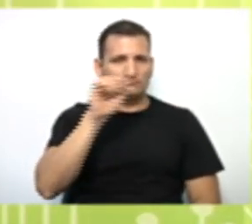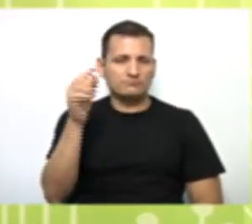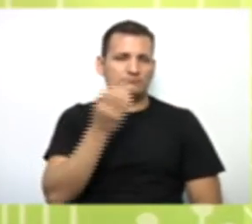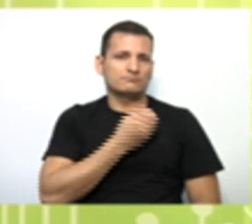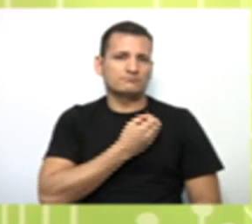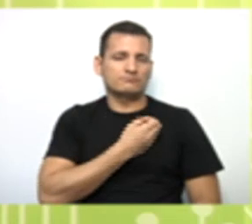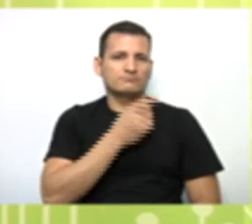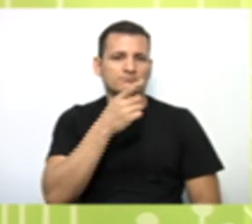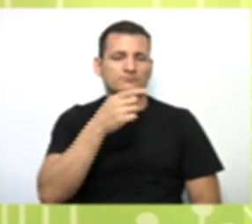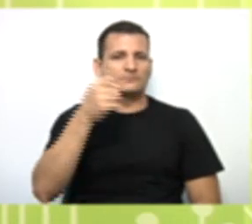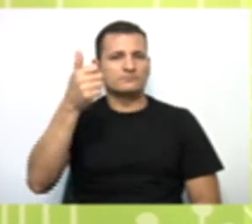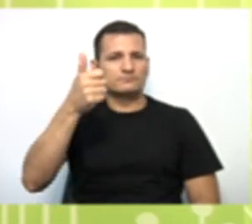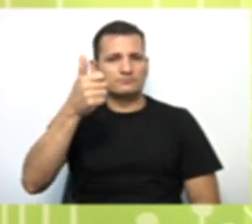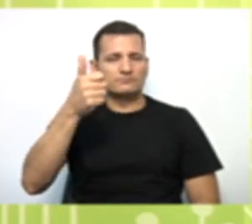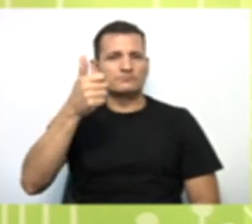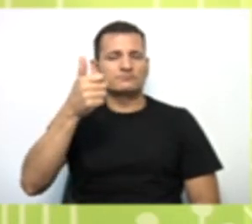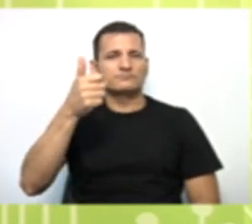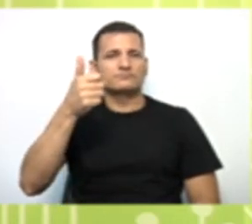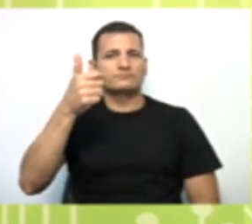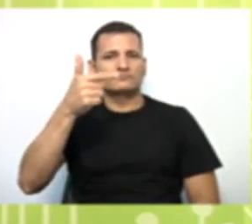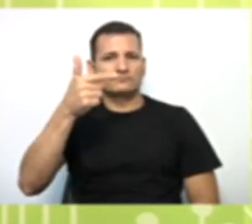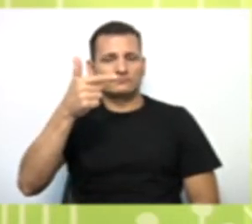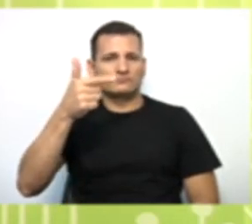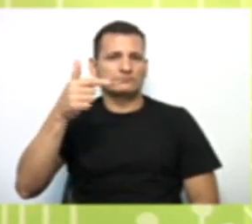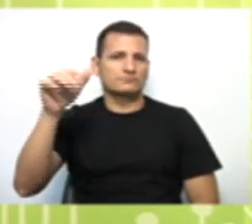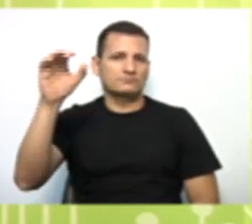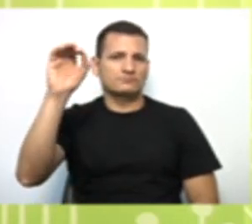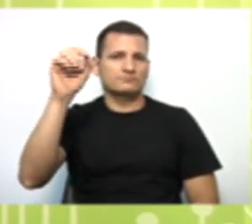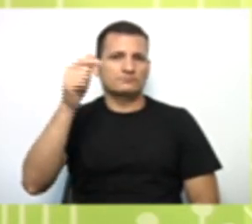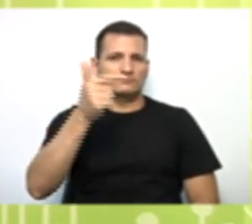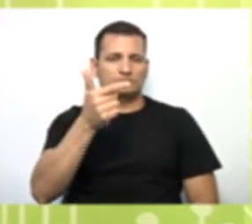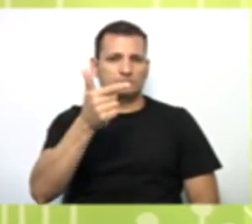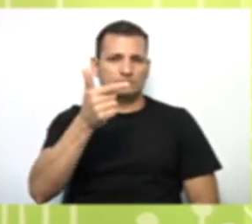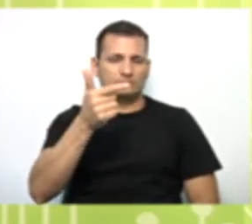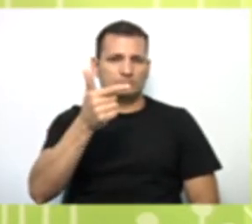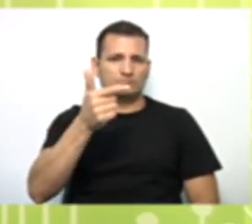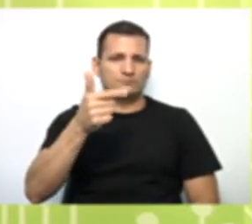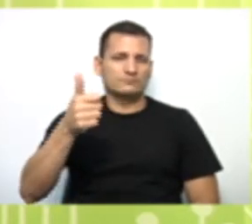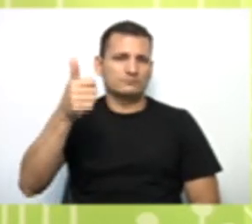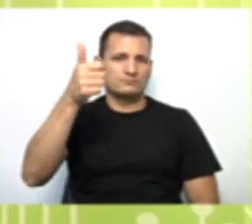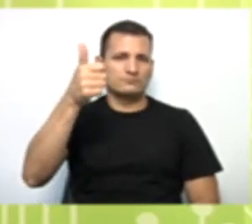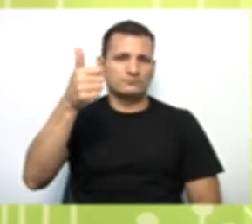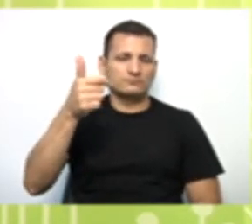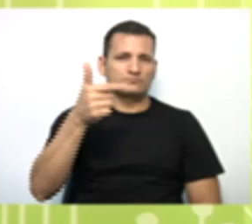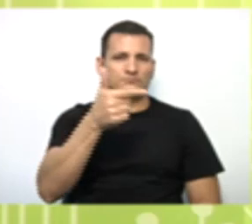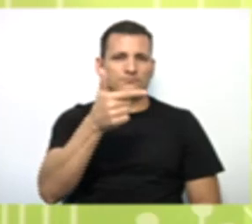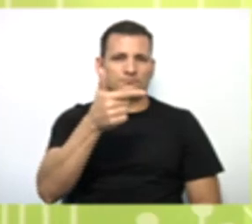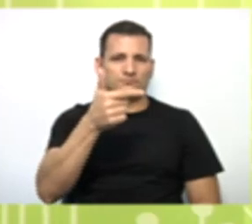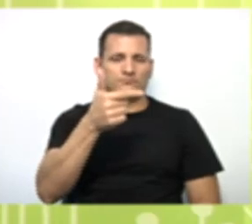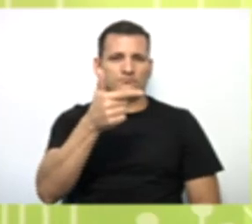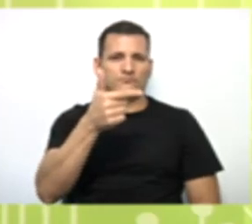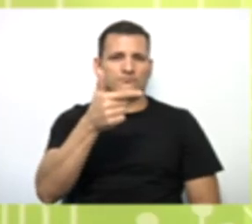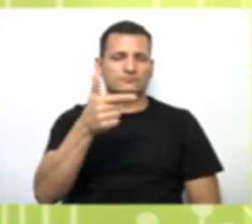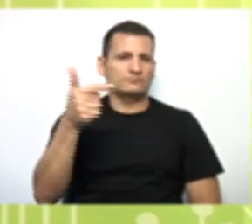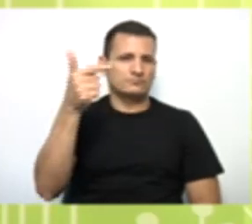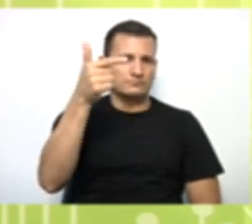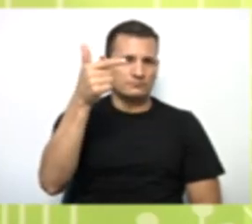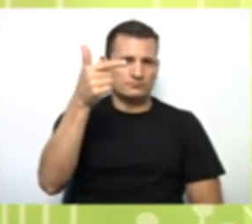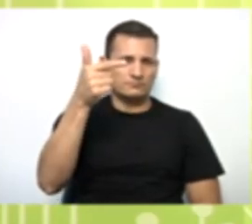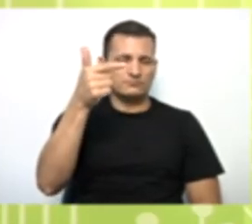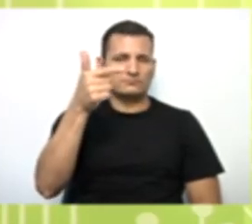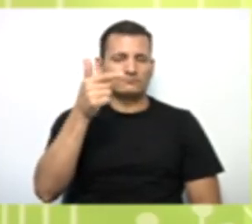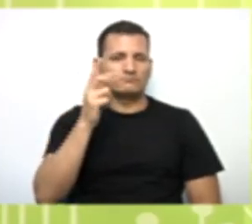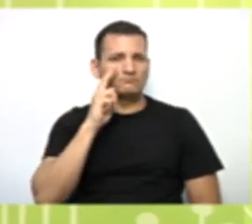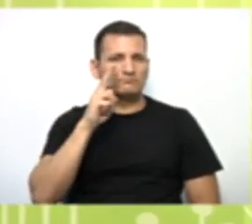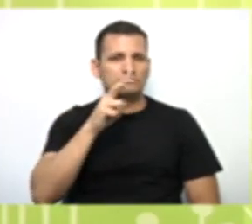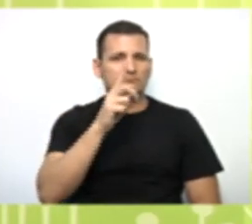começa. O primeiro é 2 elevado a 0, o segundo é 2 elevado a 1, o terceiro 2 elevado a 2. E aonde tiver